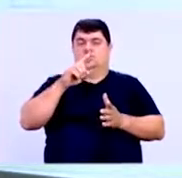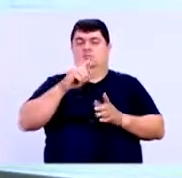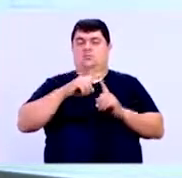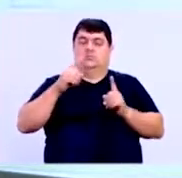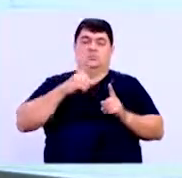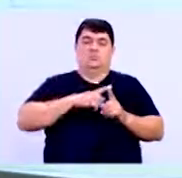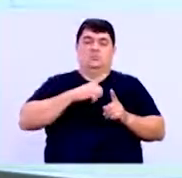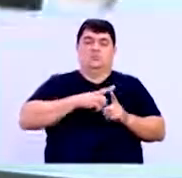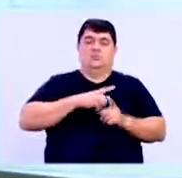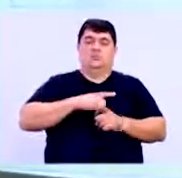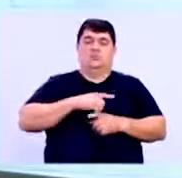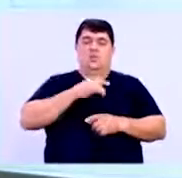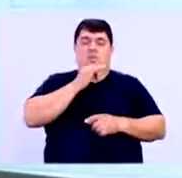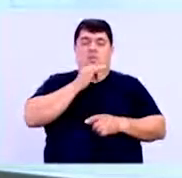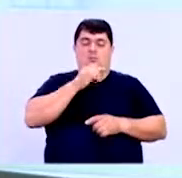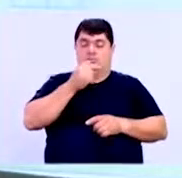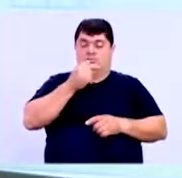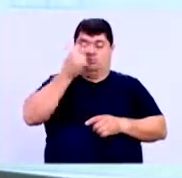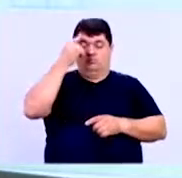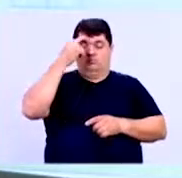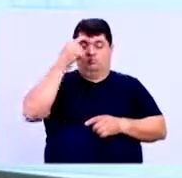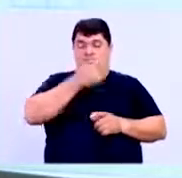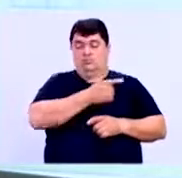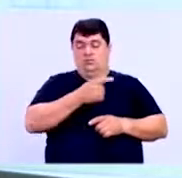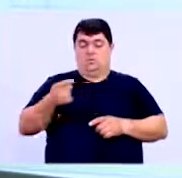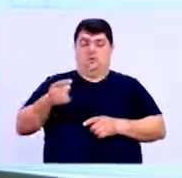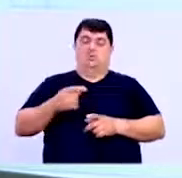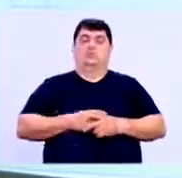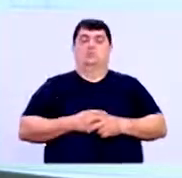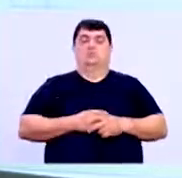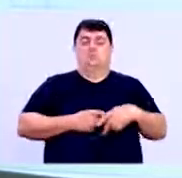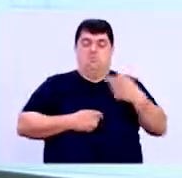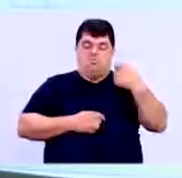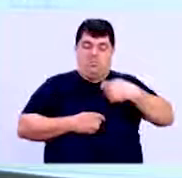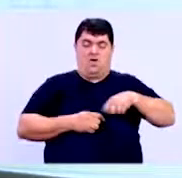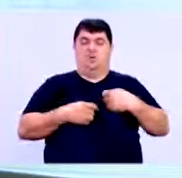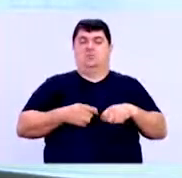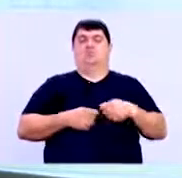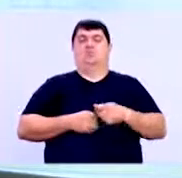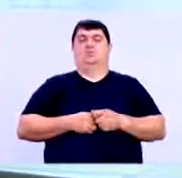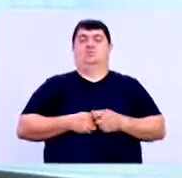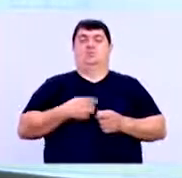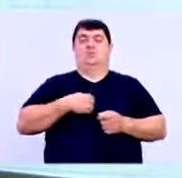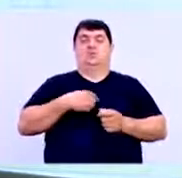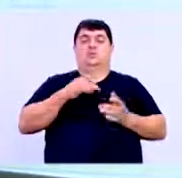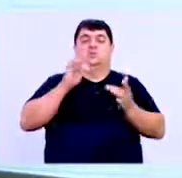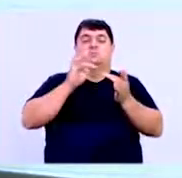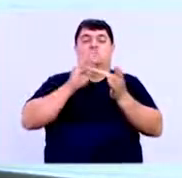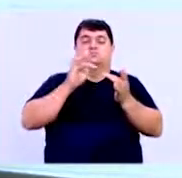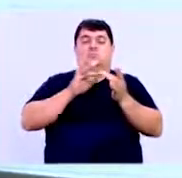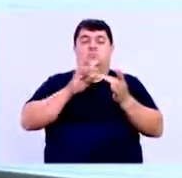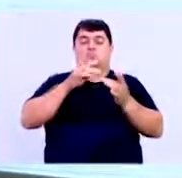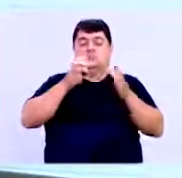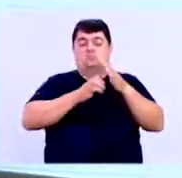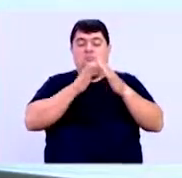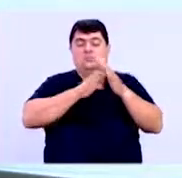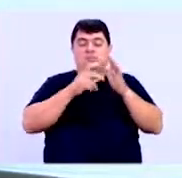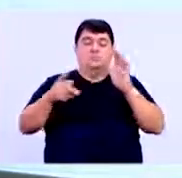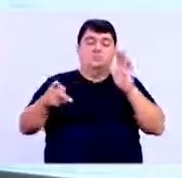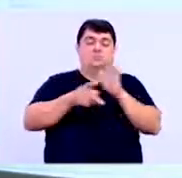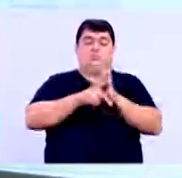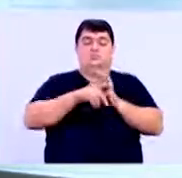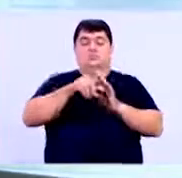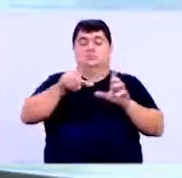também posso dar só 7 dias de prazo para ela. Então essa relação de prazo depende entre pessoa jurídica, quem disponibiliza o produto ou